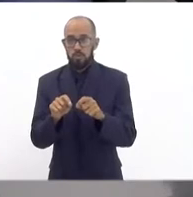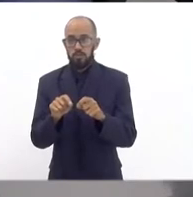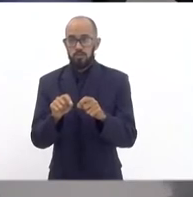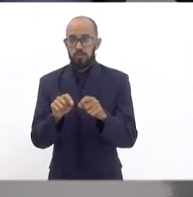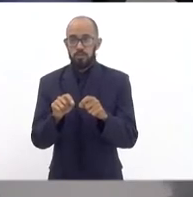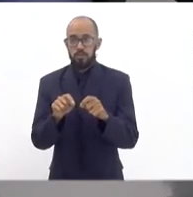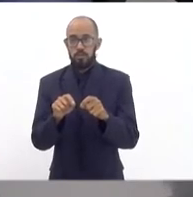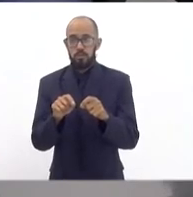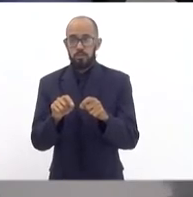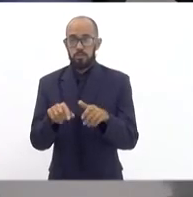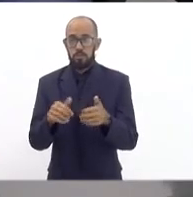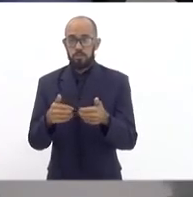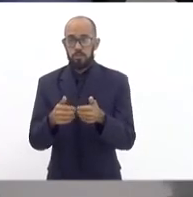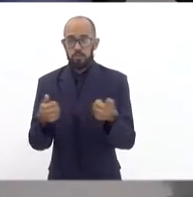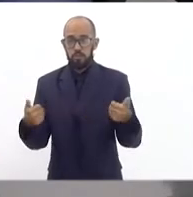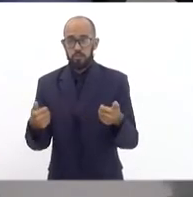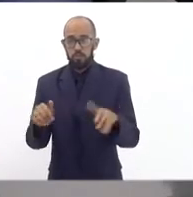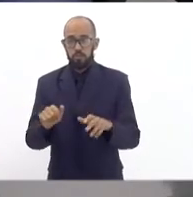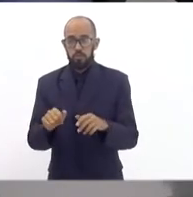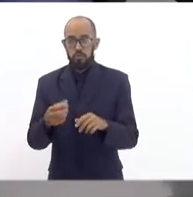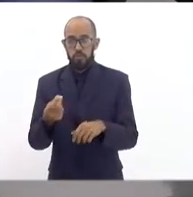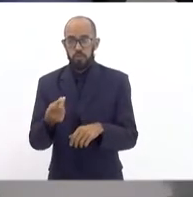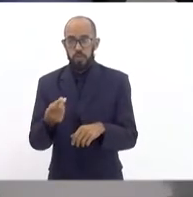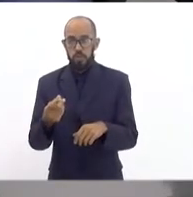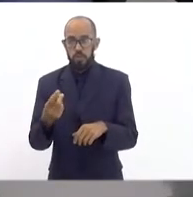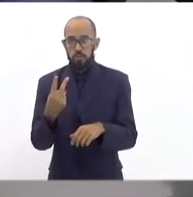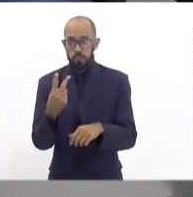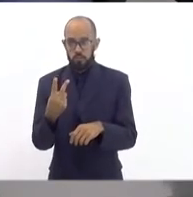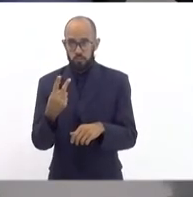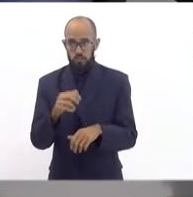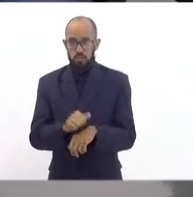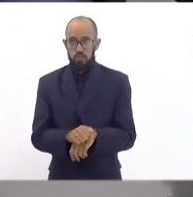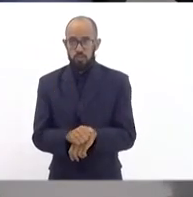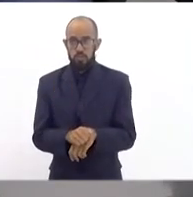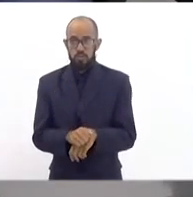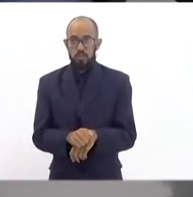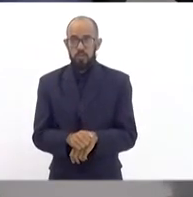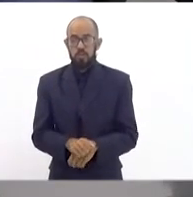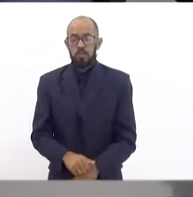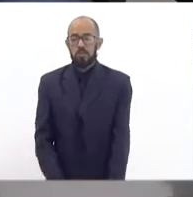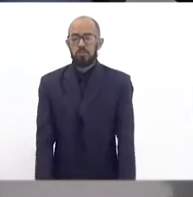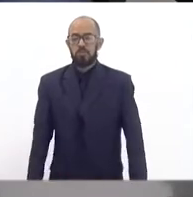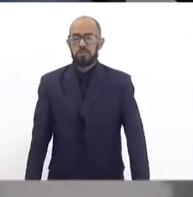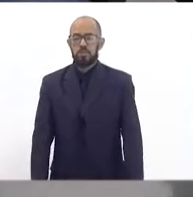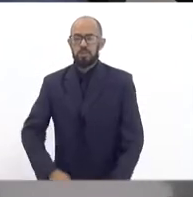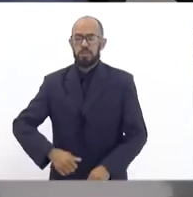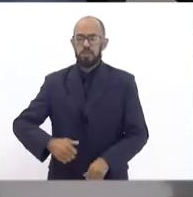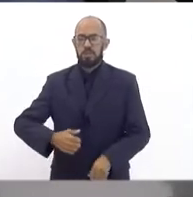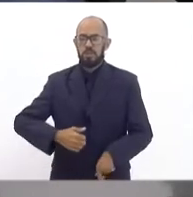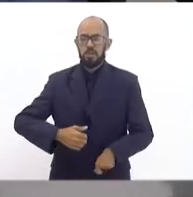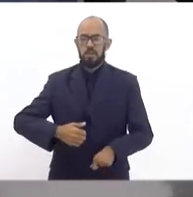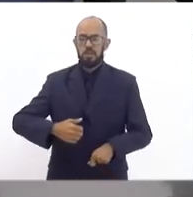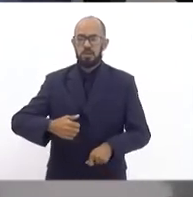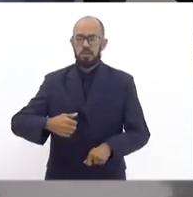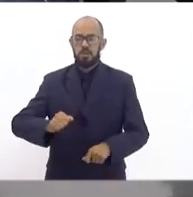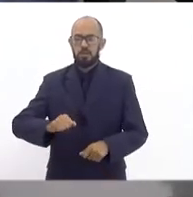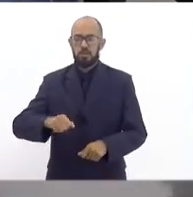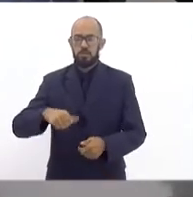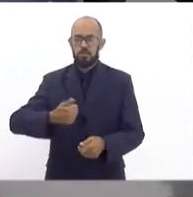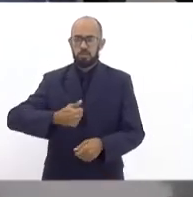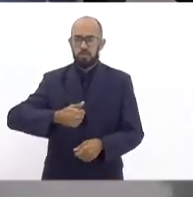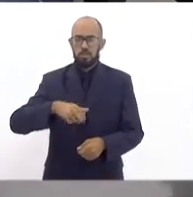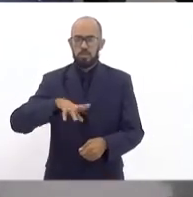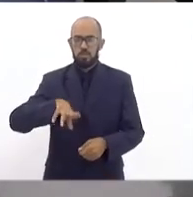a tarifa em duas partes. A primeira parte, de R$ 5,00, é a tarifa em que o usuário iria contribuir,